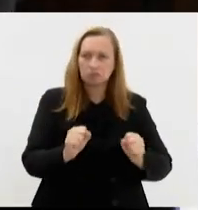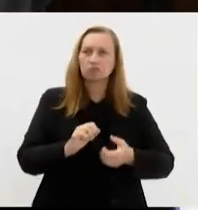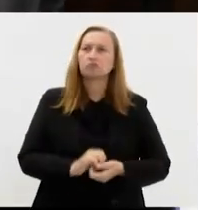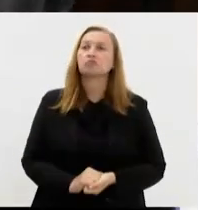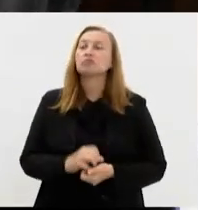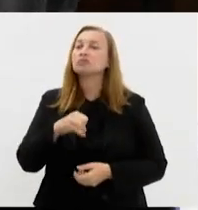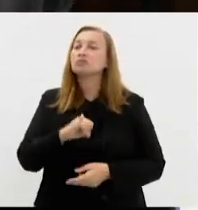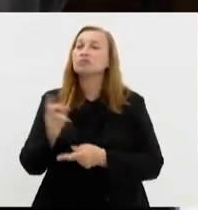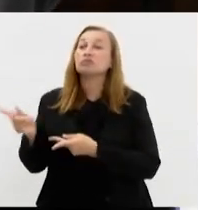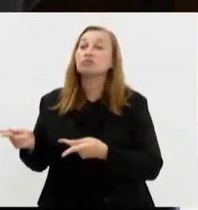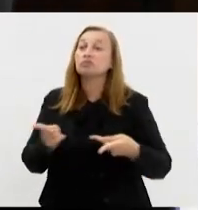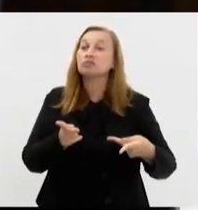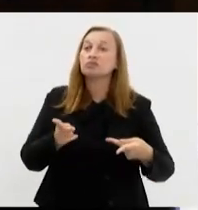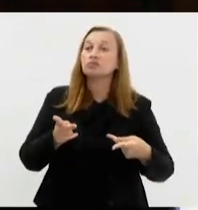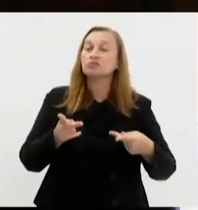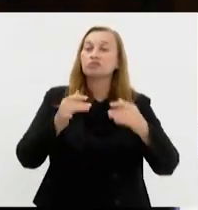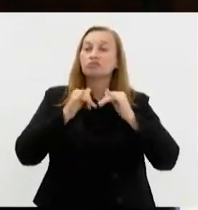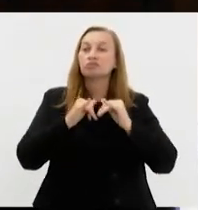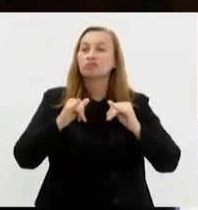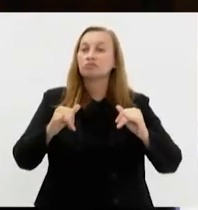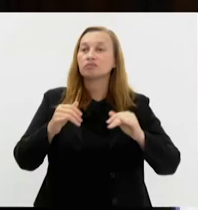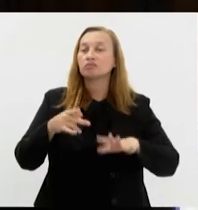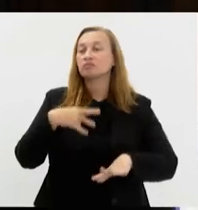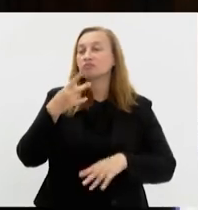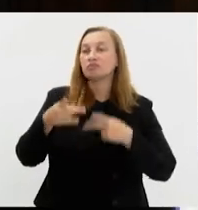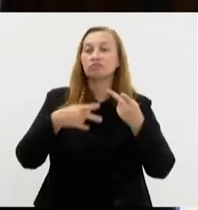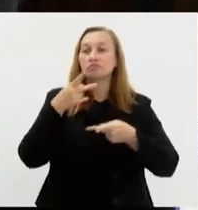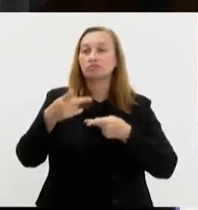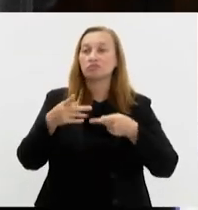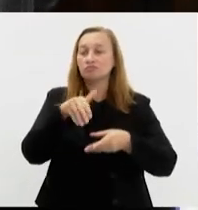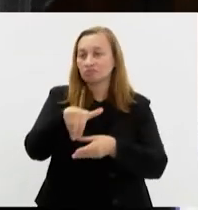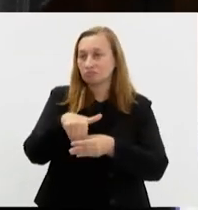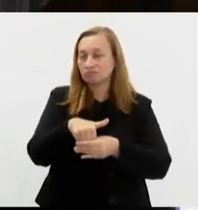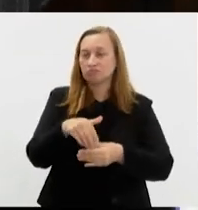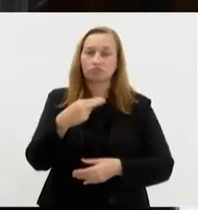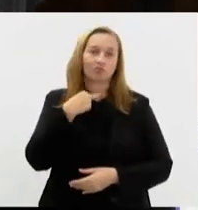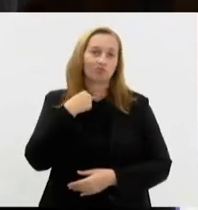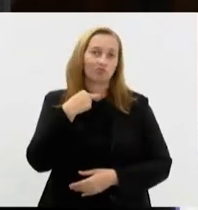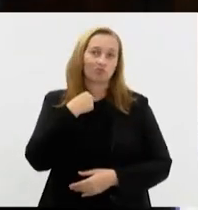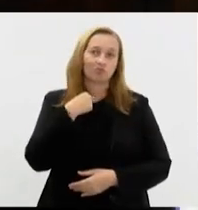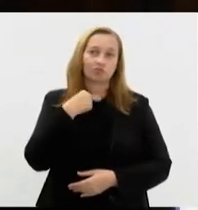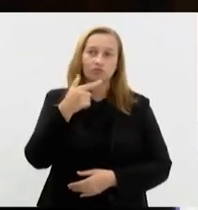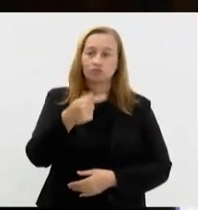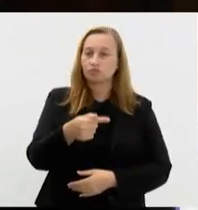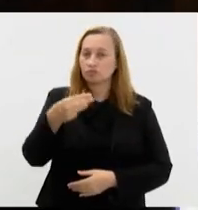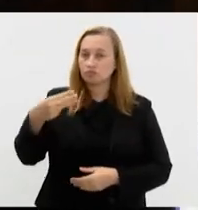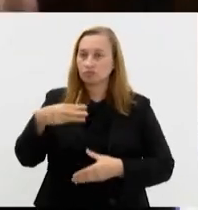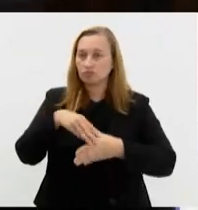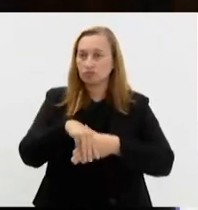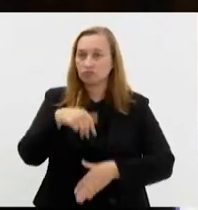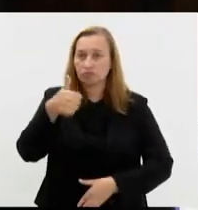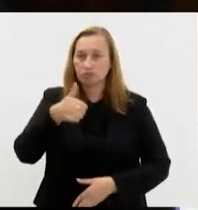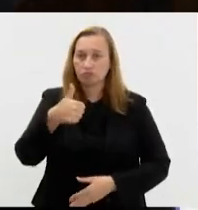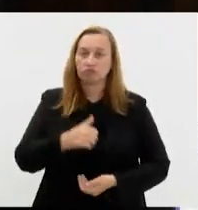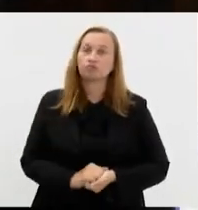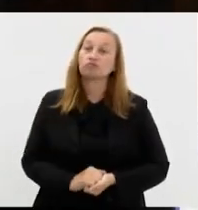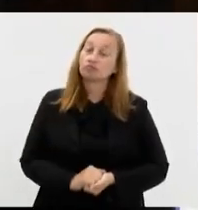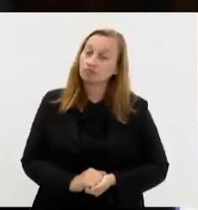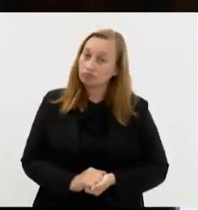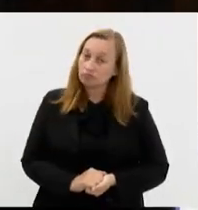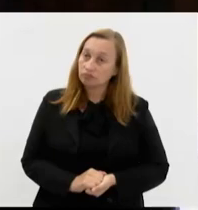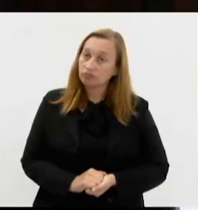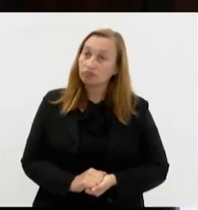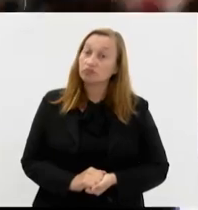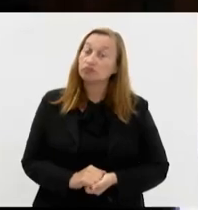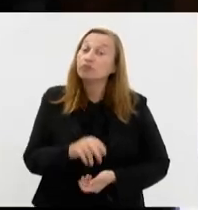se nessa visita ele vai lá e faz um discurso eleitoral aí já não pode aí é 73 inciso primeiro porque ele tá se valendo